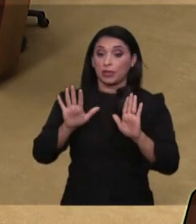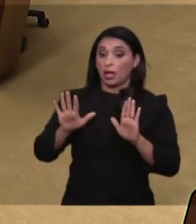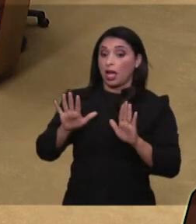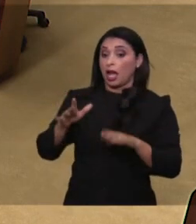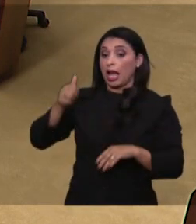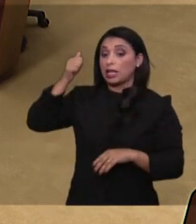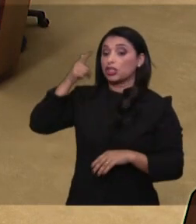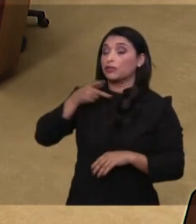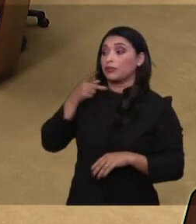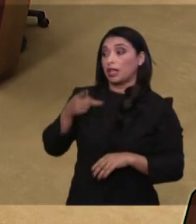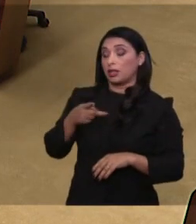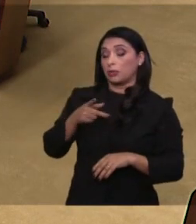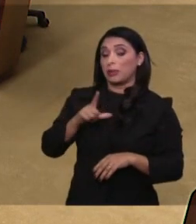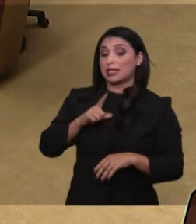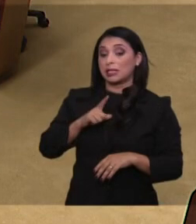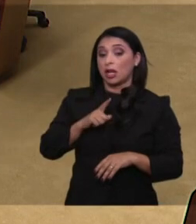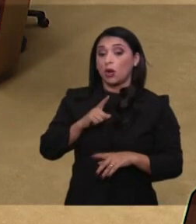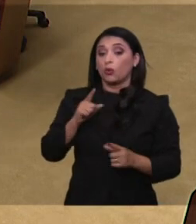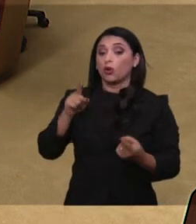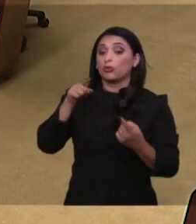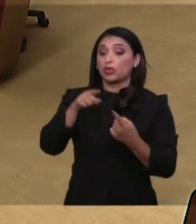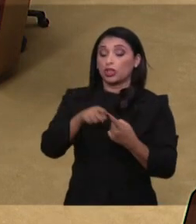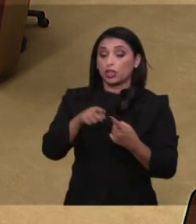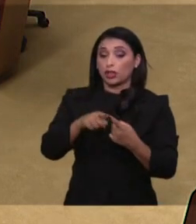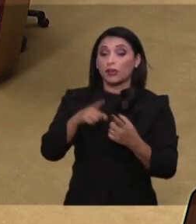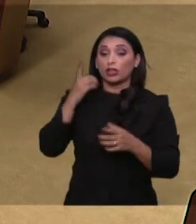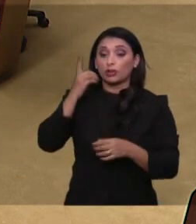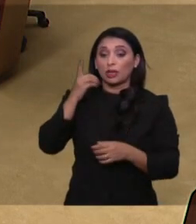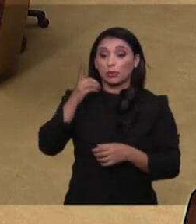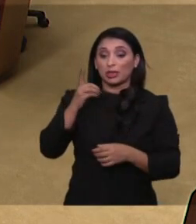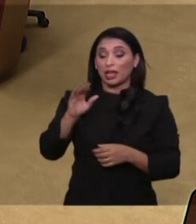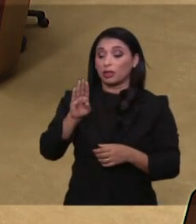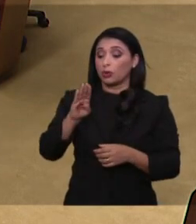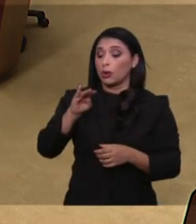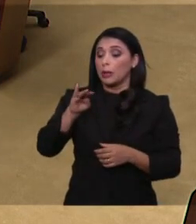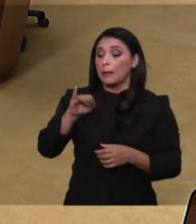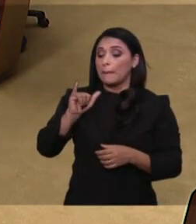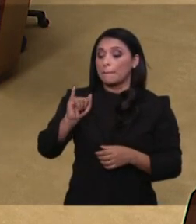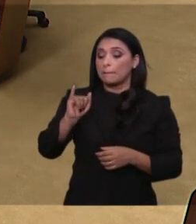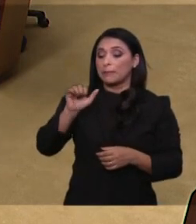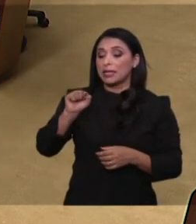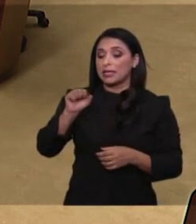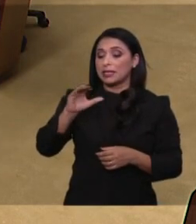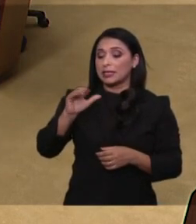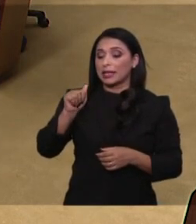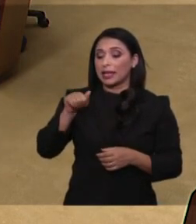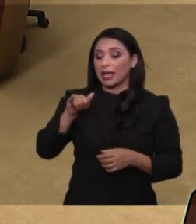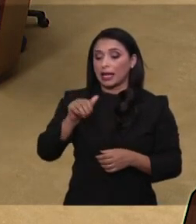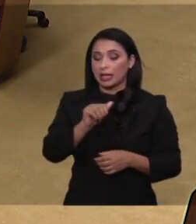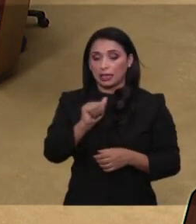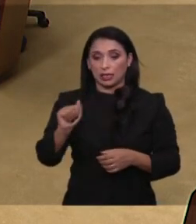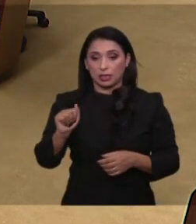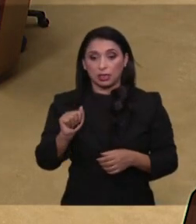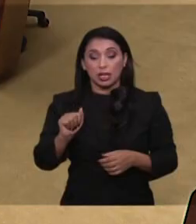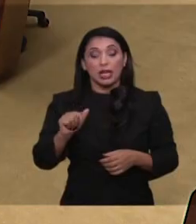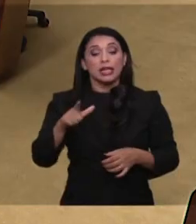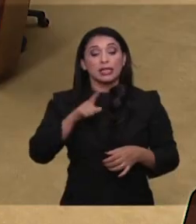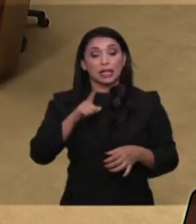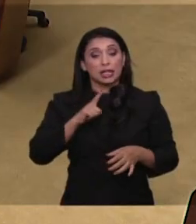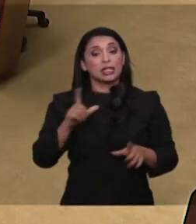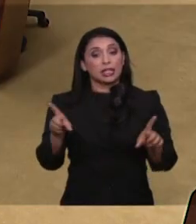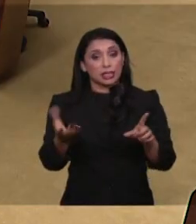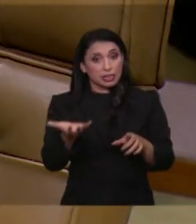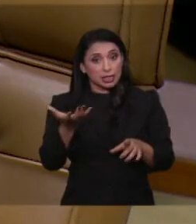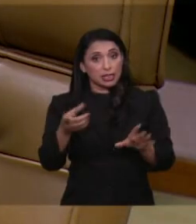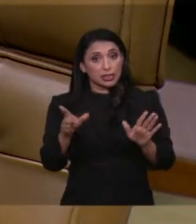Biscaia, que, inclusive, nos debates, no momento da aprovação, queria incluir na